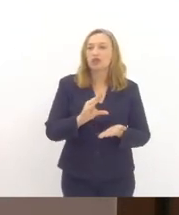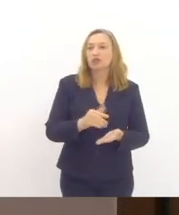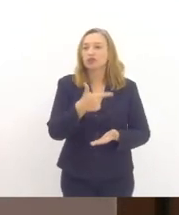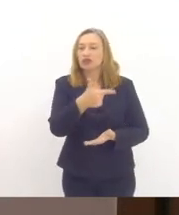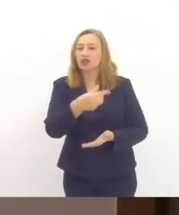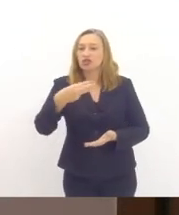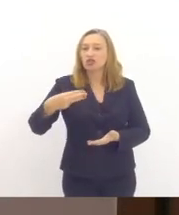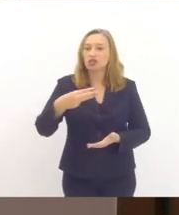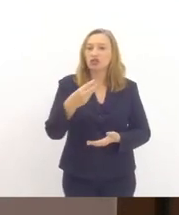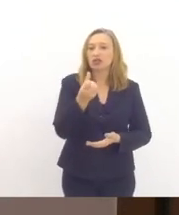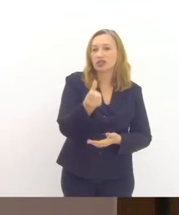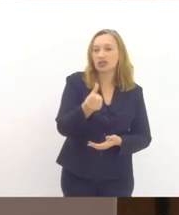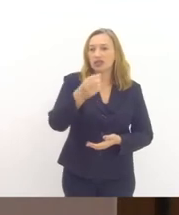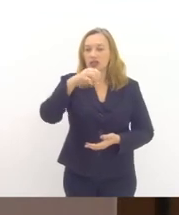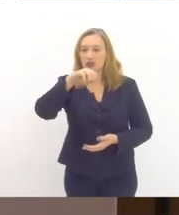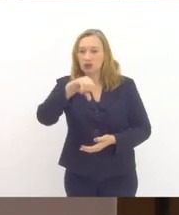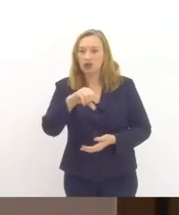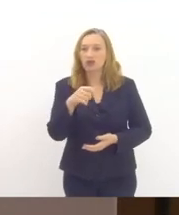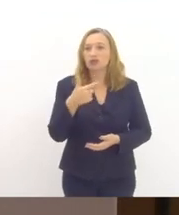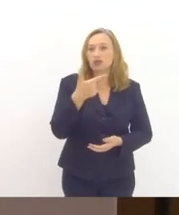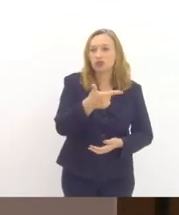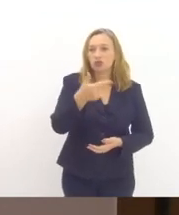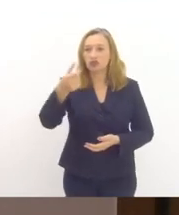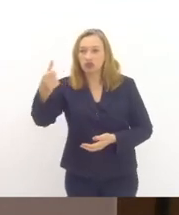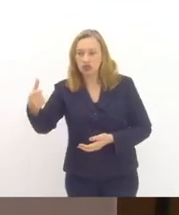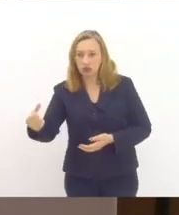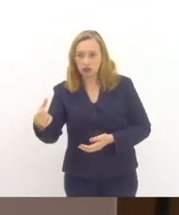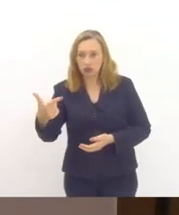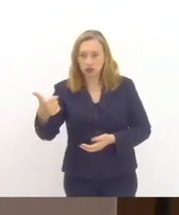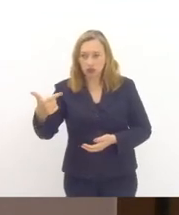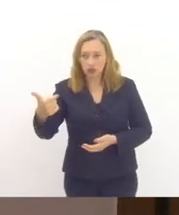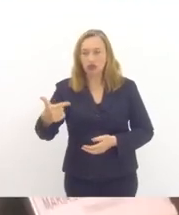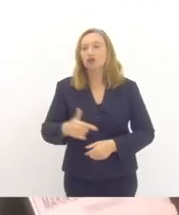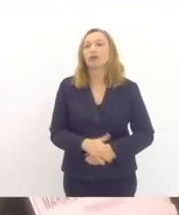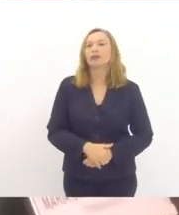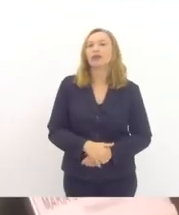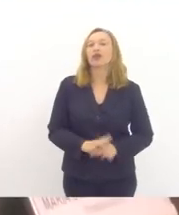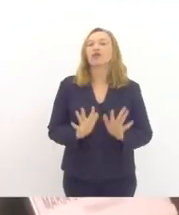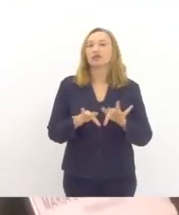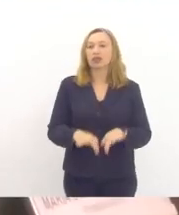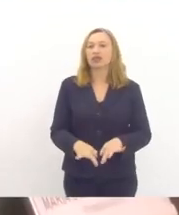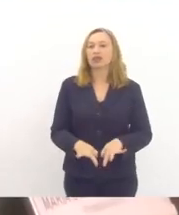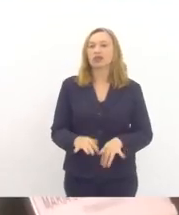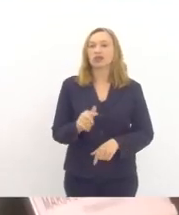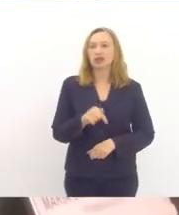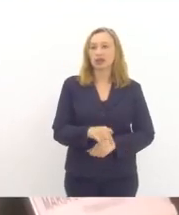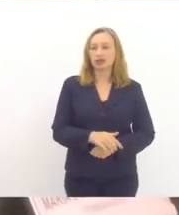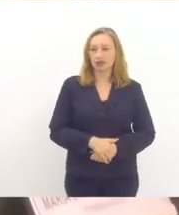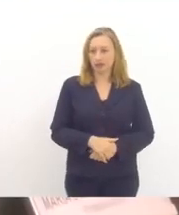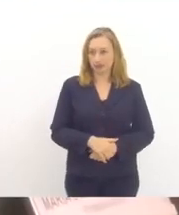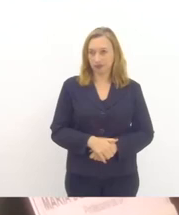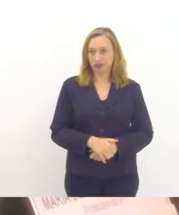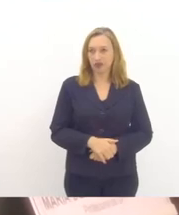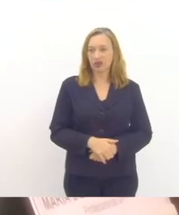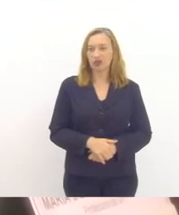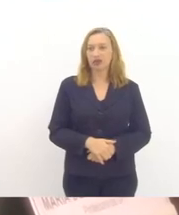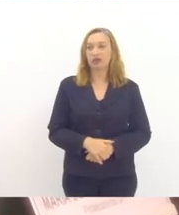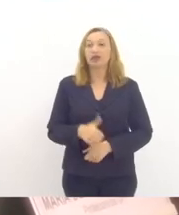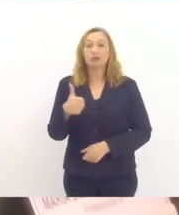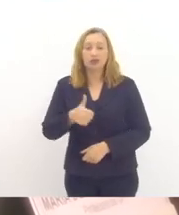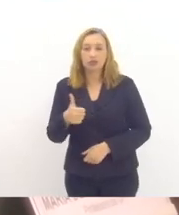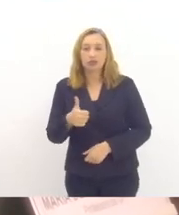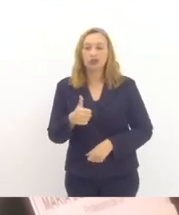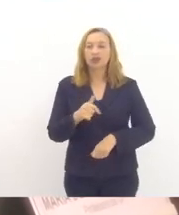número 69, de 2022. Eu encerro, então, aqui essa primeira